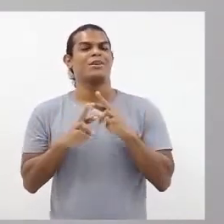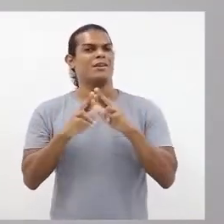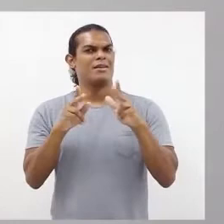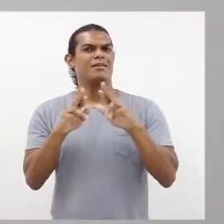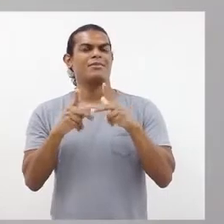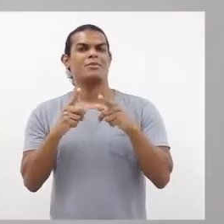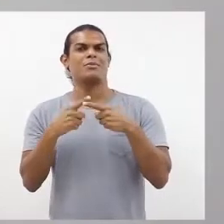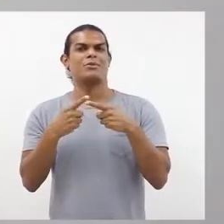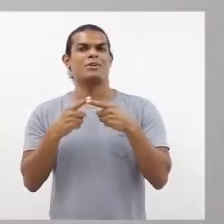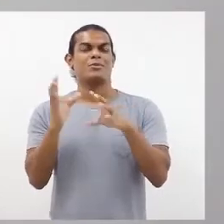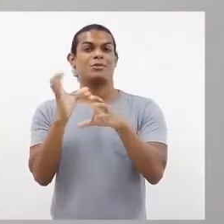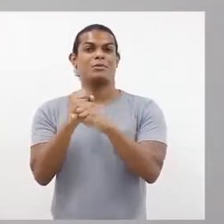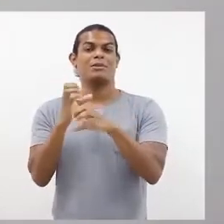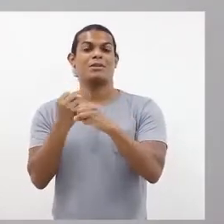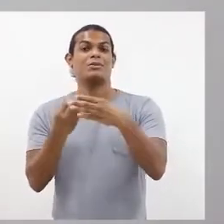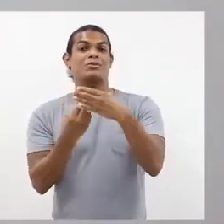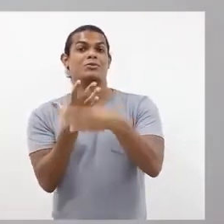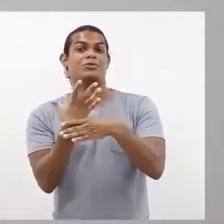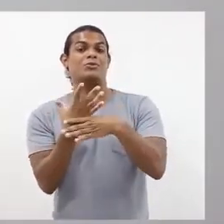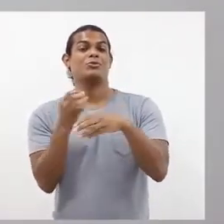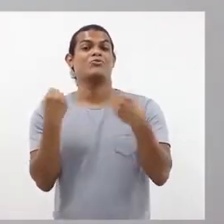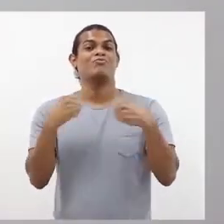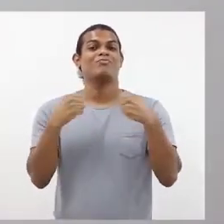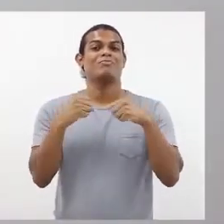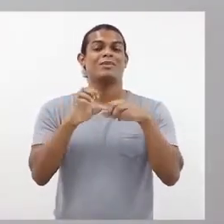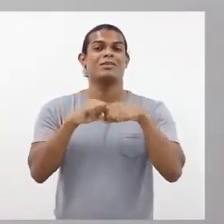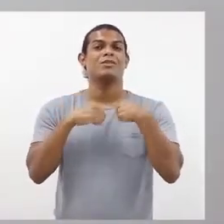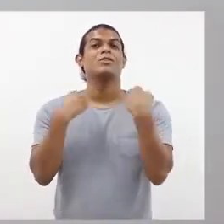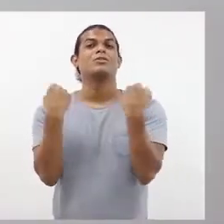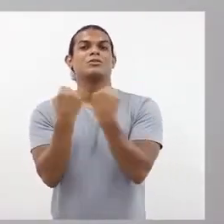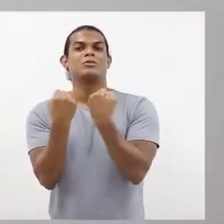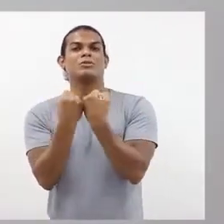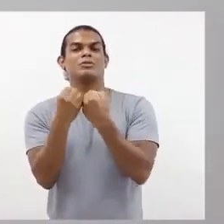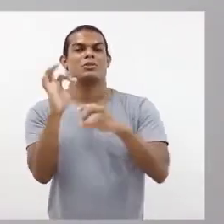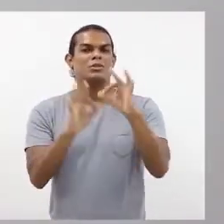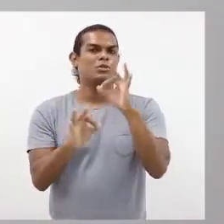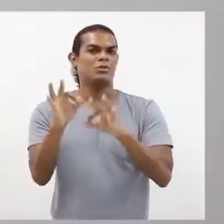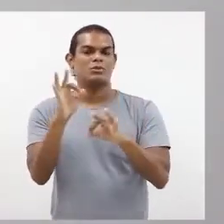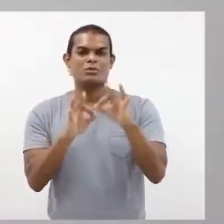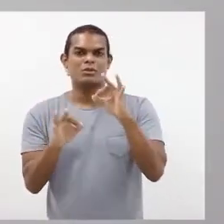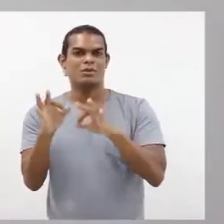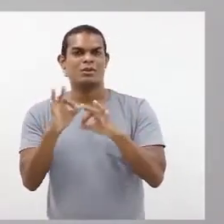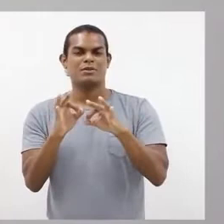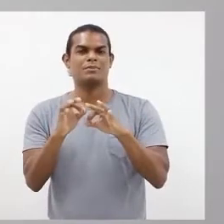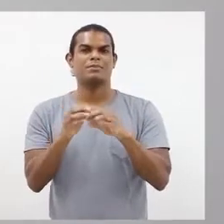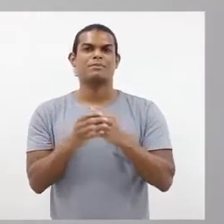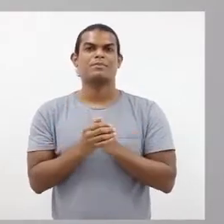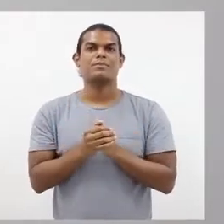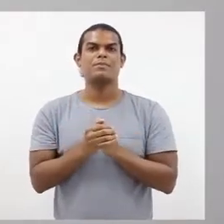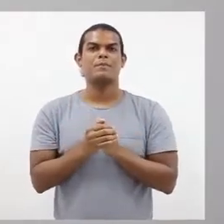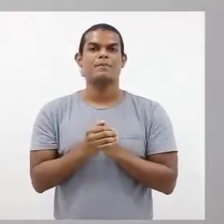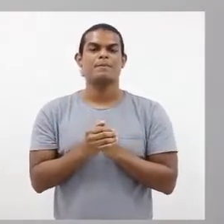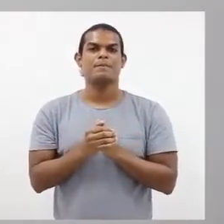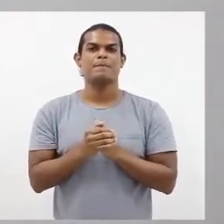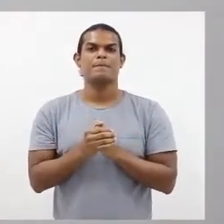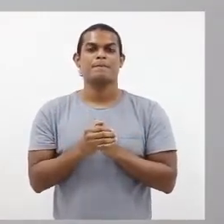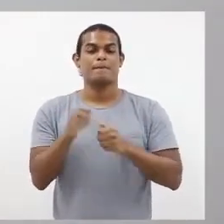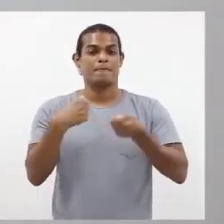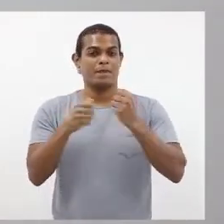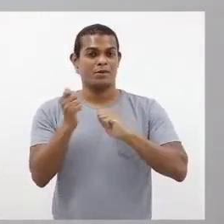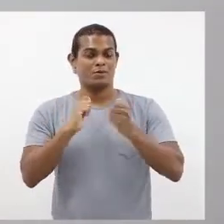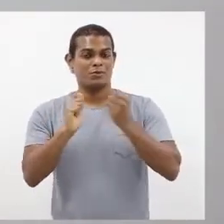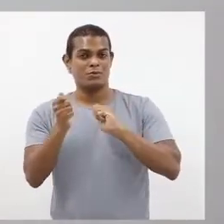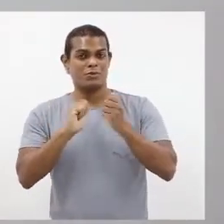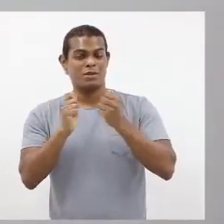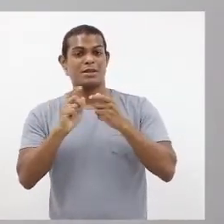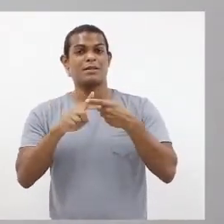de uma necessidade social comum que a gente tem de controlar, registrar as nossas coisas, e ela é anterior à matemática.